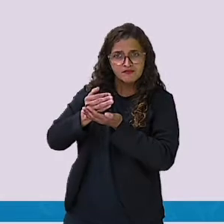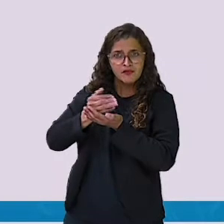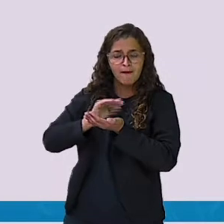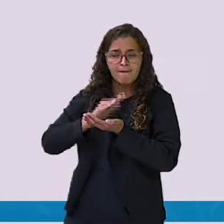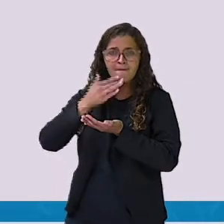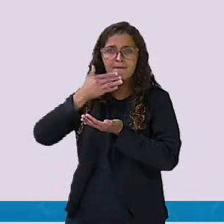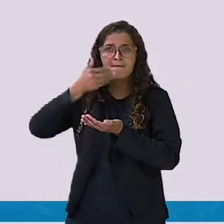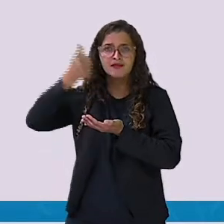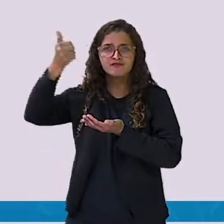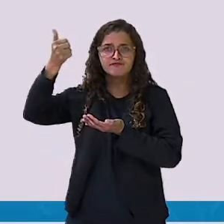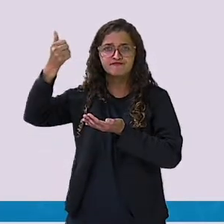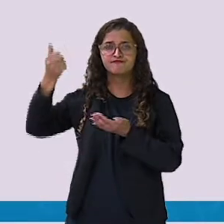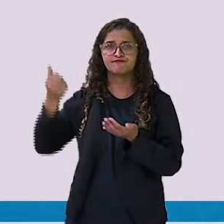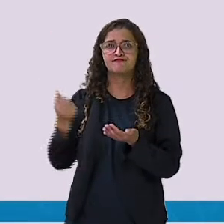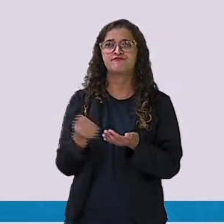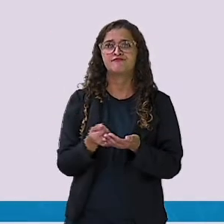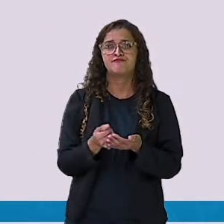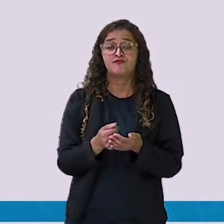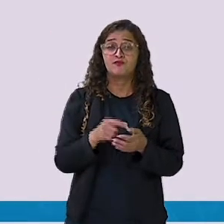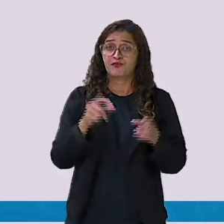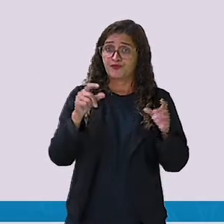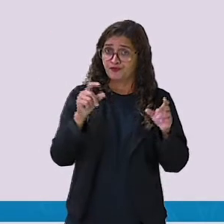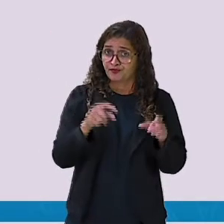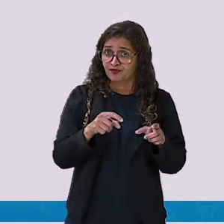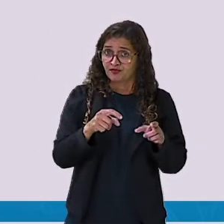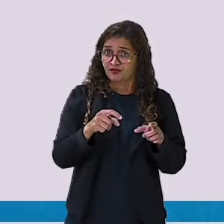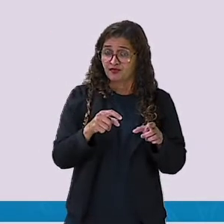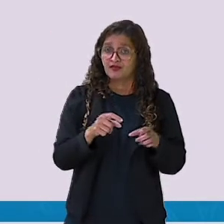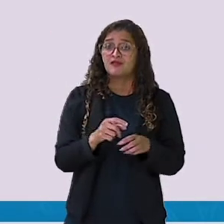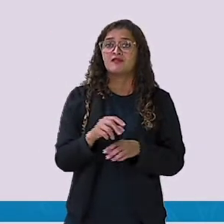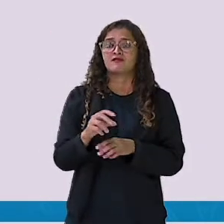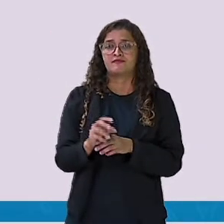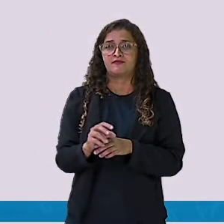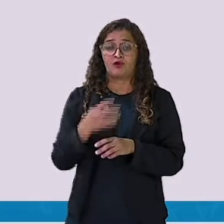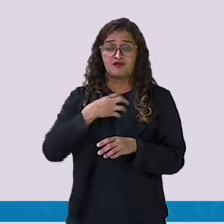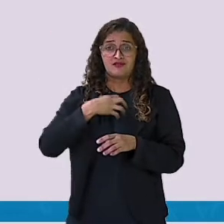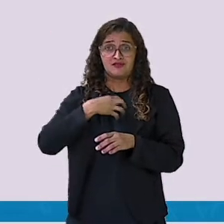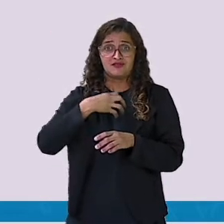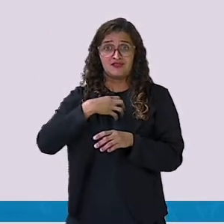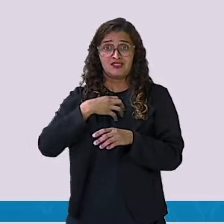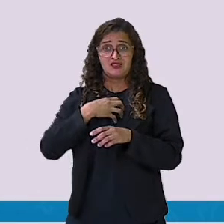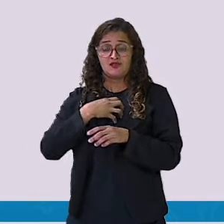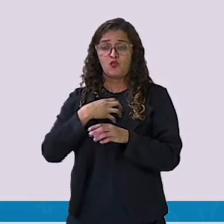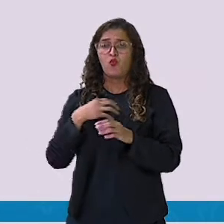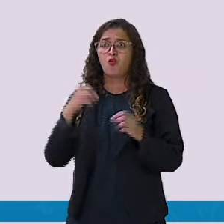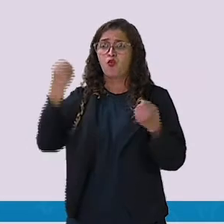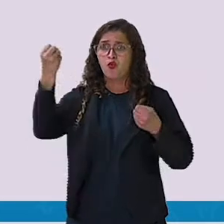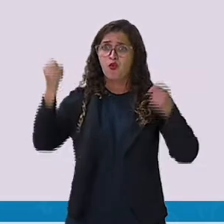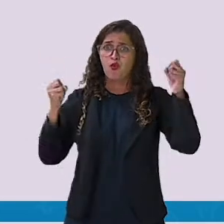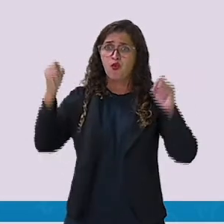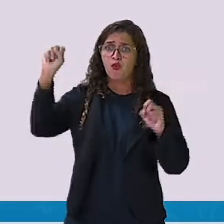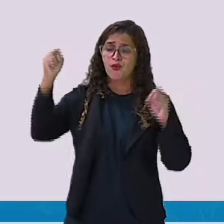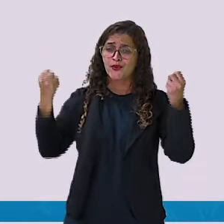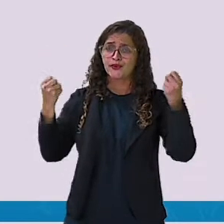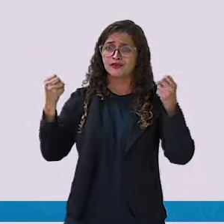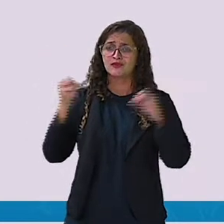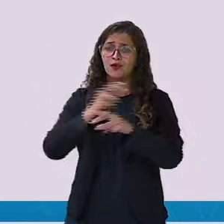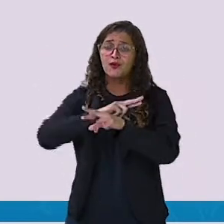Atualmente, a atividade industrial no Brasil apresenta-se bastante desenvolvida